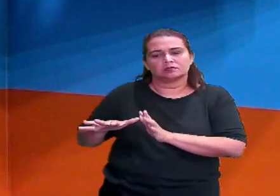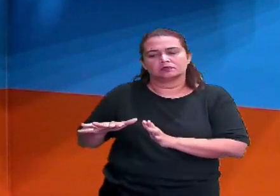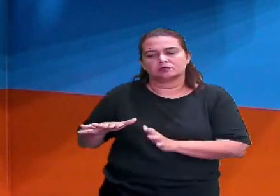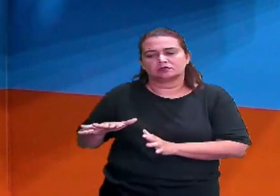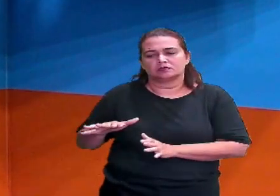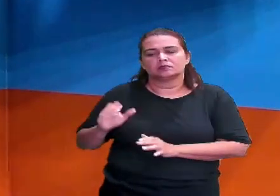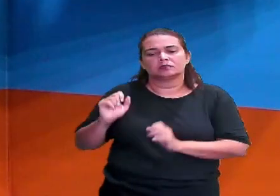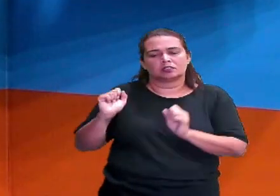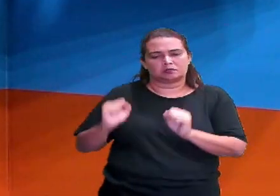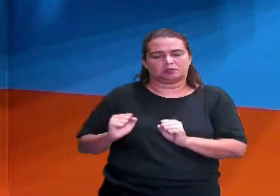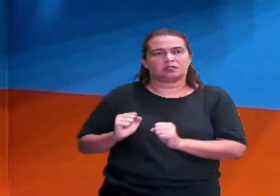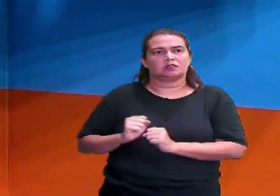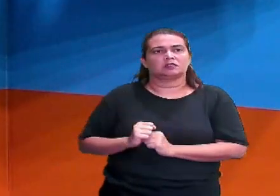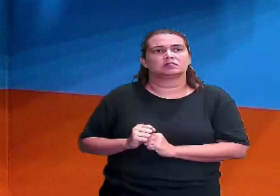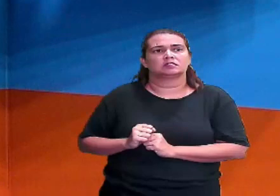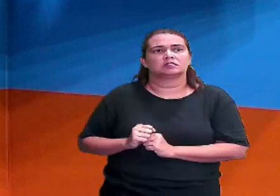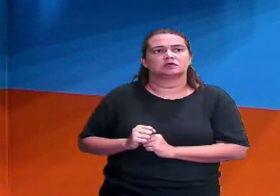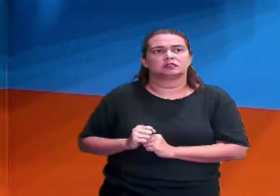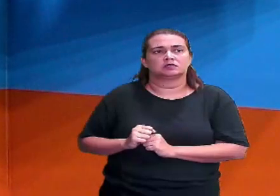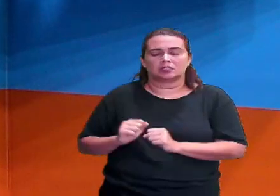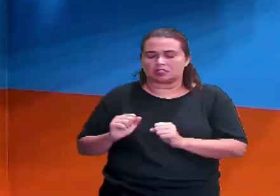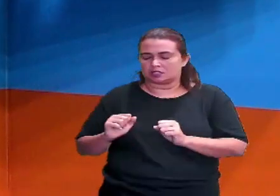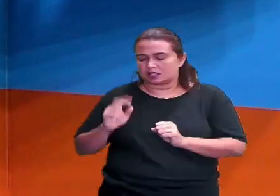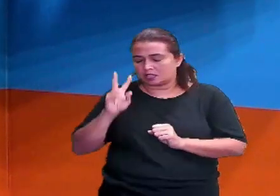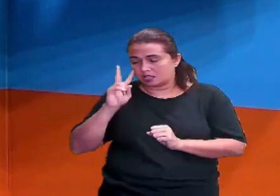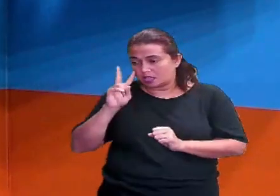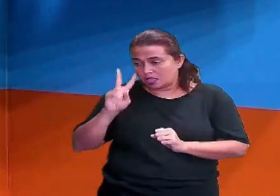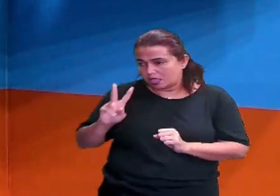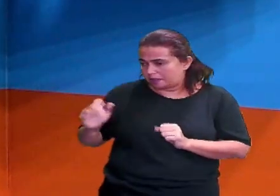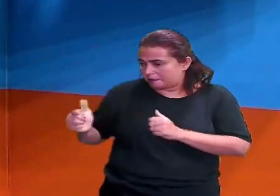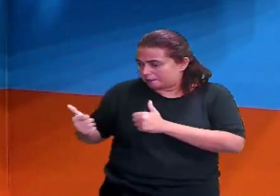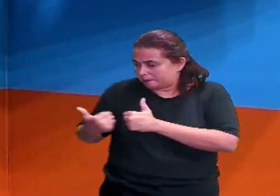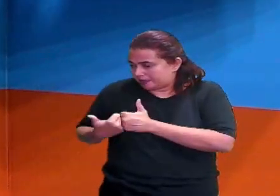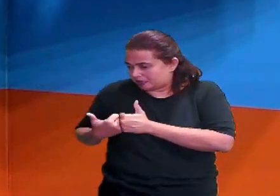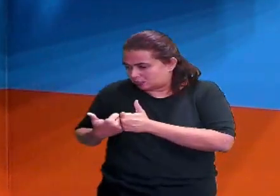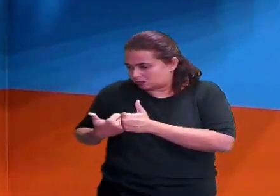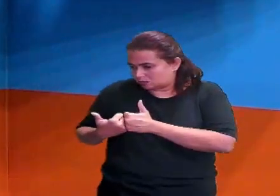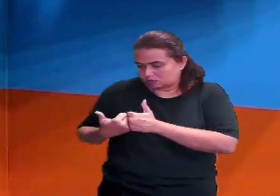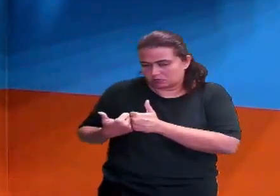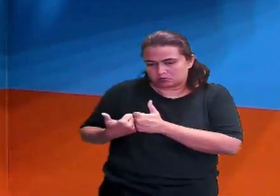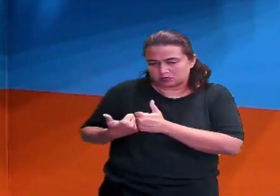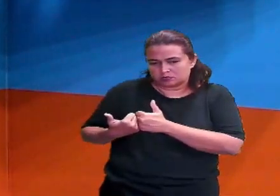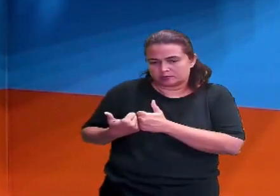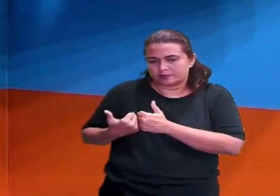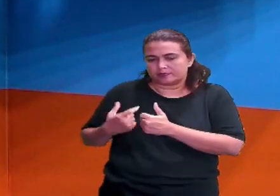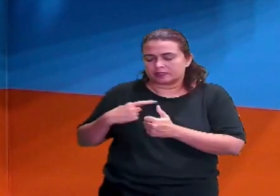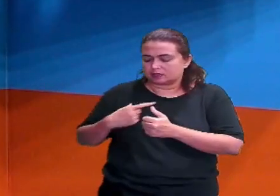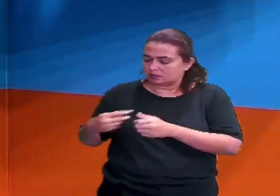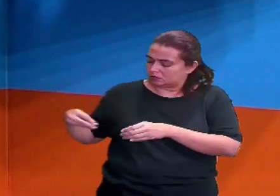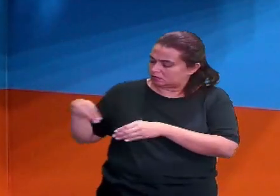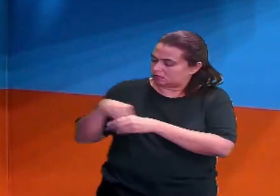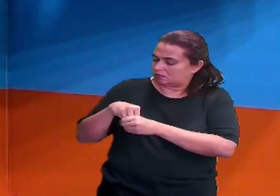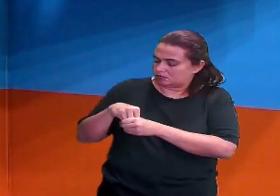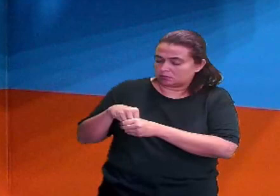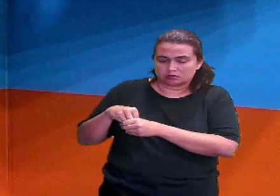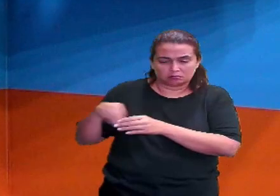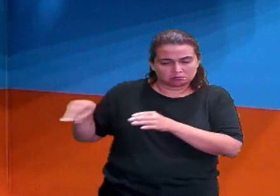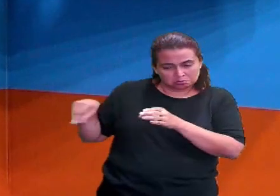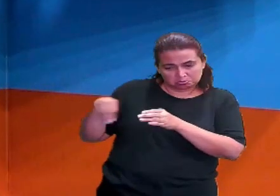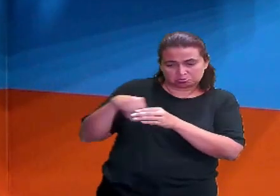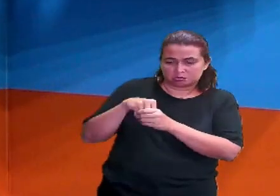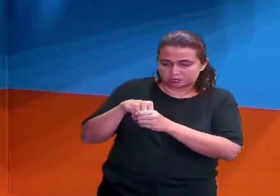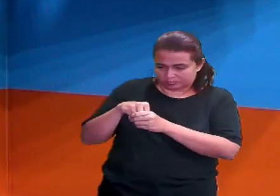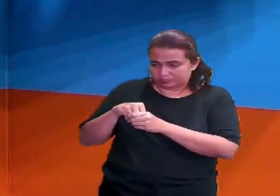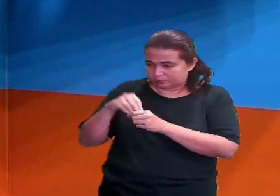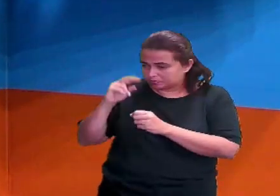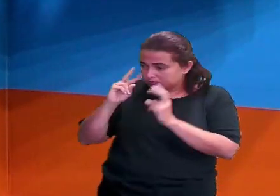pormenores na paisagem. É o plano mais baixo, é aquele que está mais próximo a gente, que a gente está inserido dentro dele, certo?